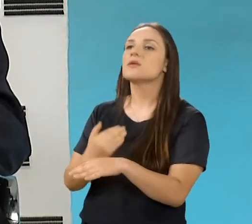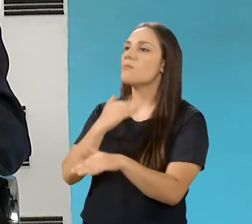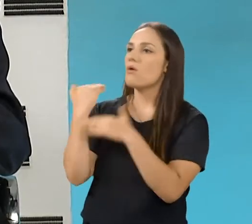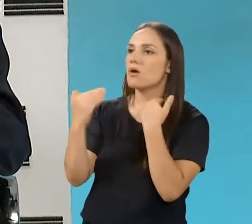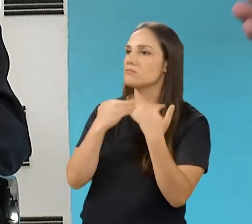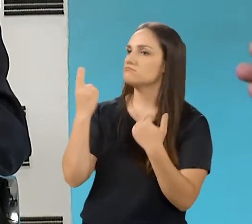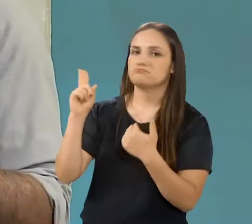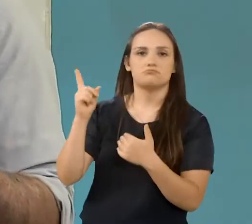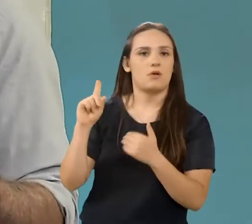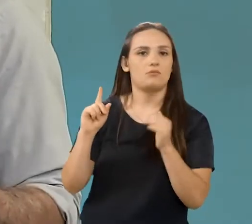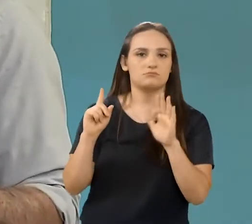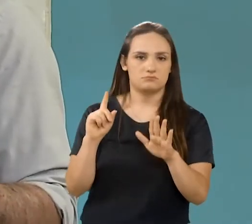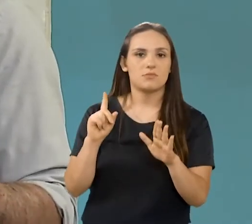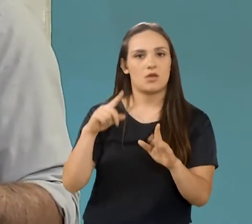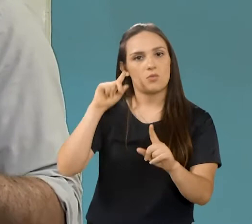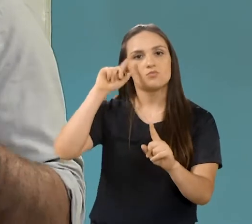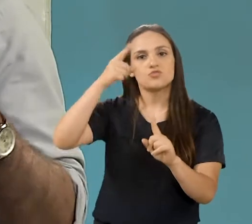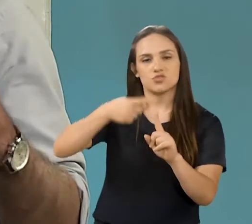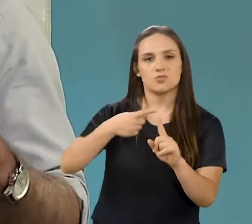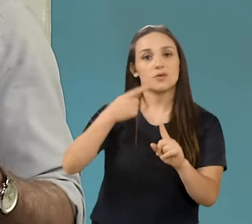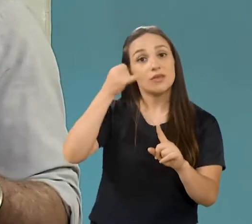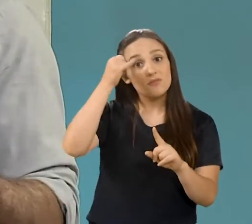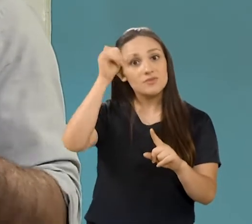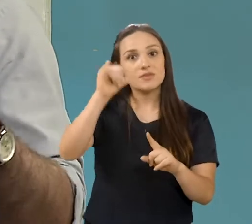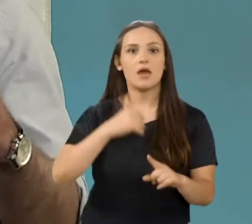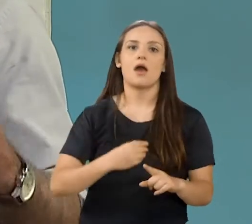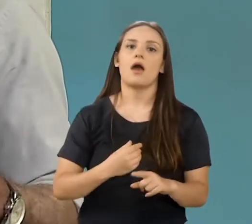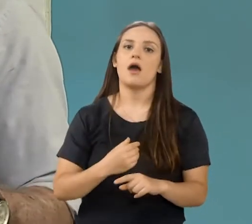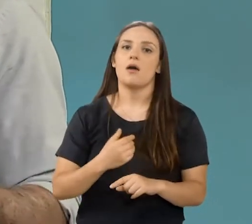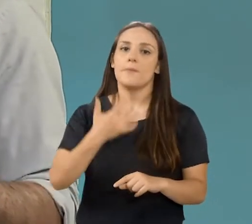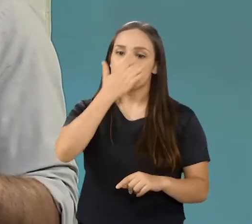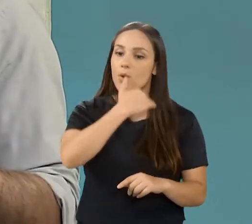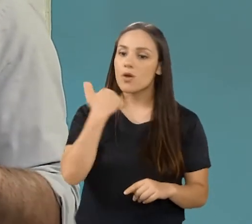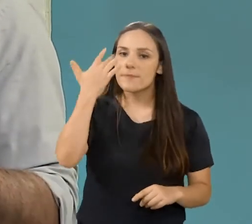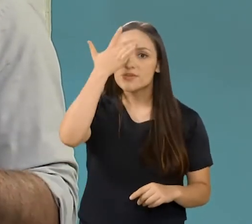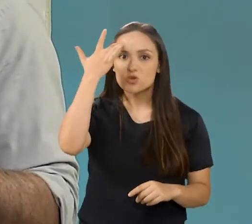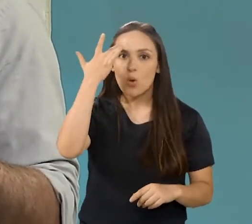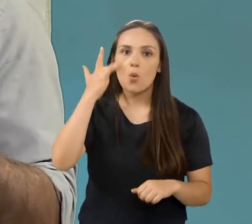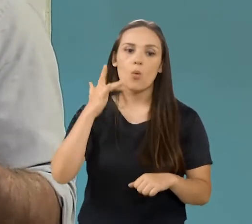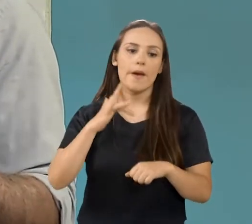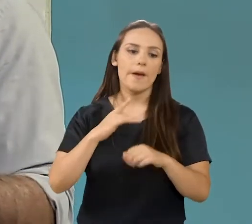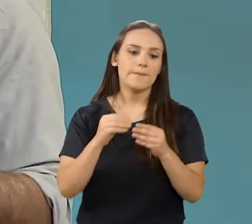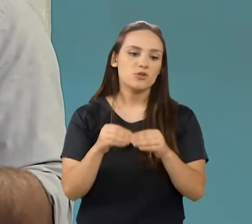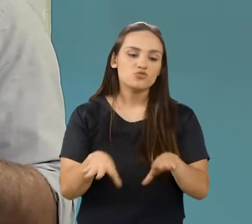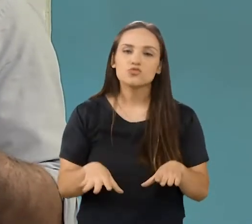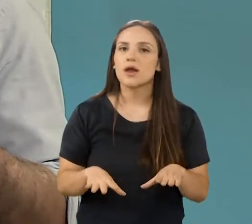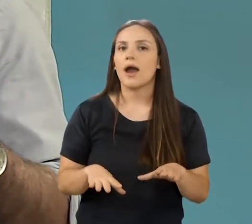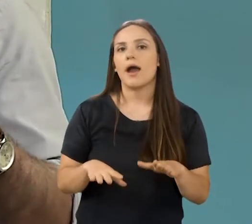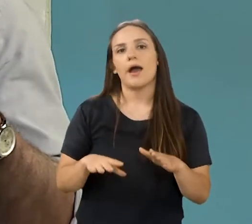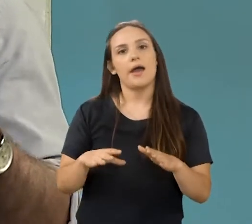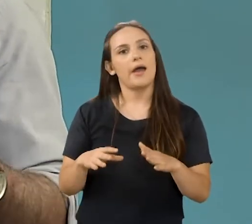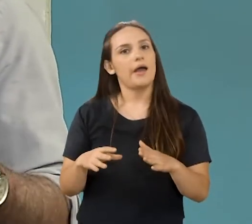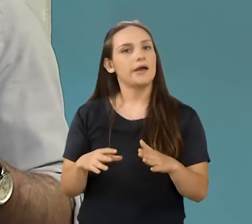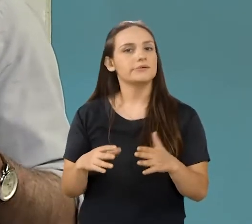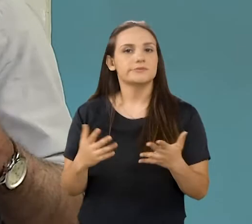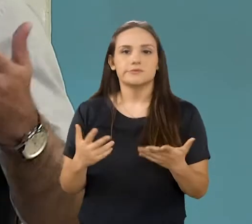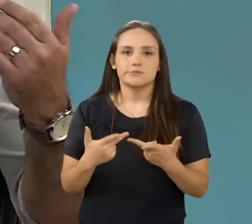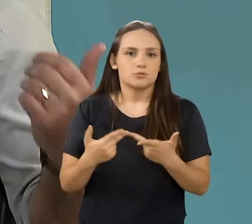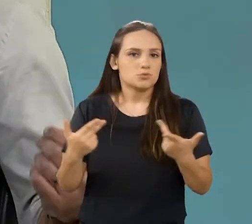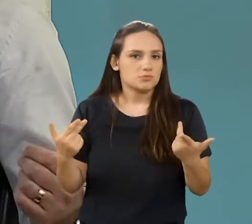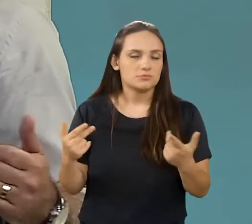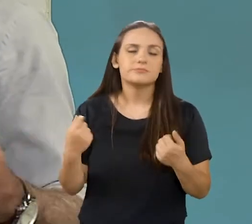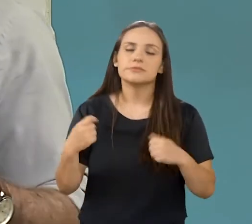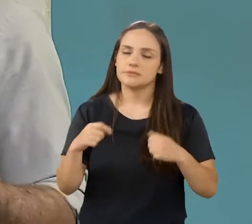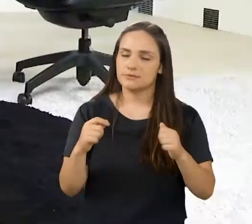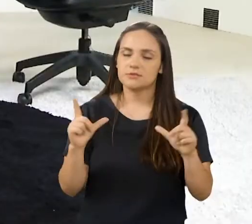Né? Então, nós estamos trabalhando nesse sentido, né, secretário, para tentar resguardar o máximo as estruturas e combatendo para